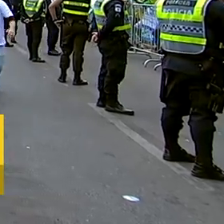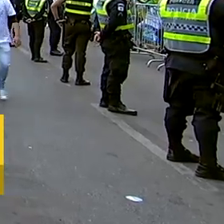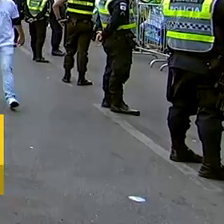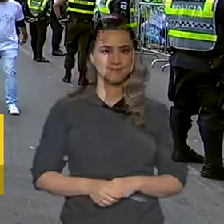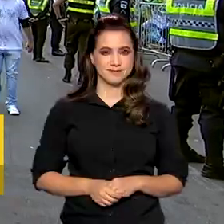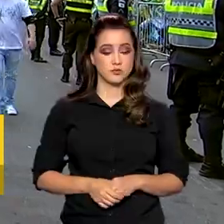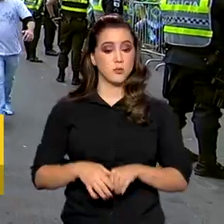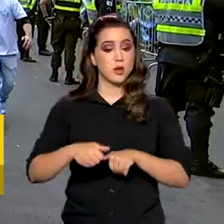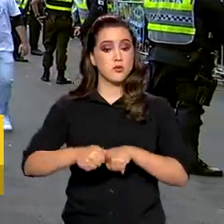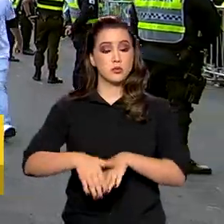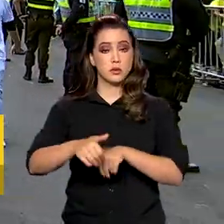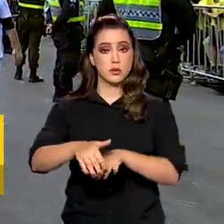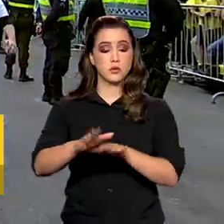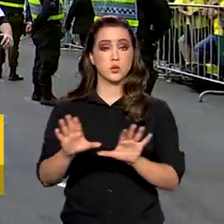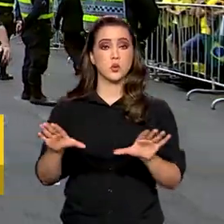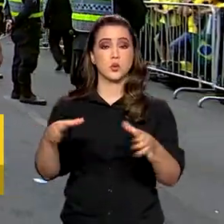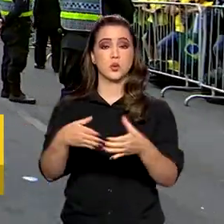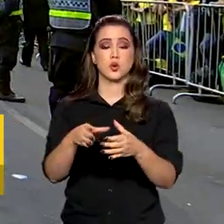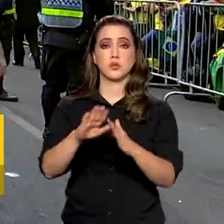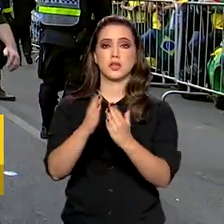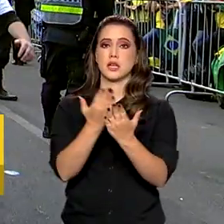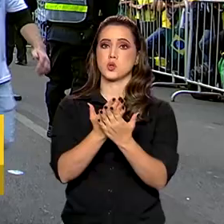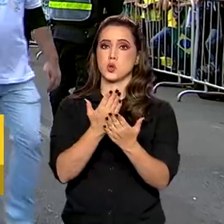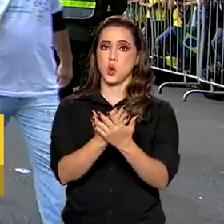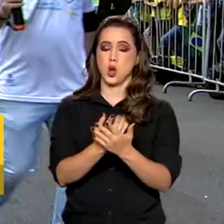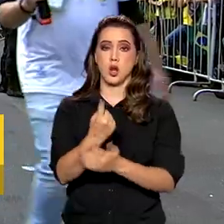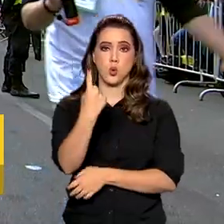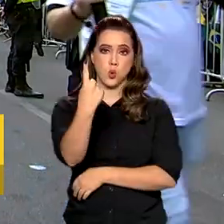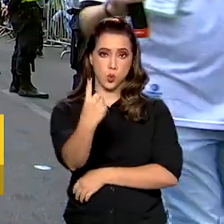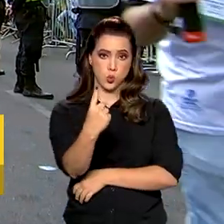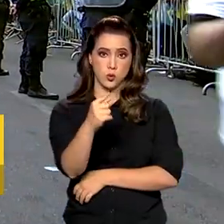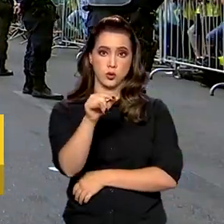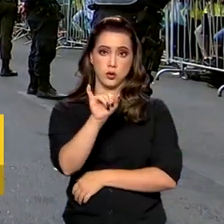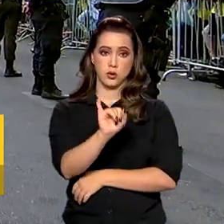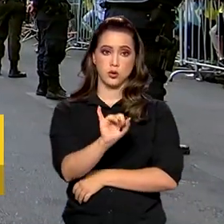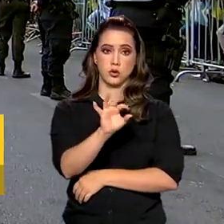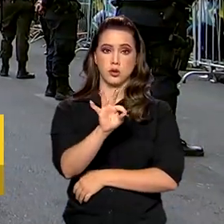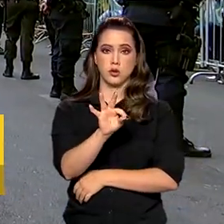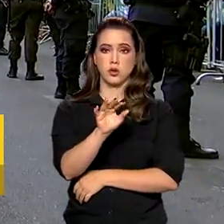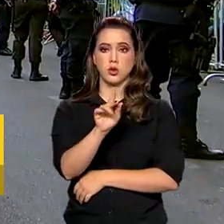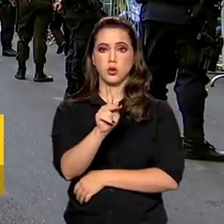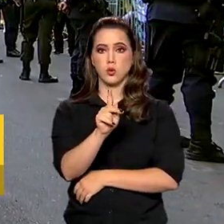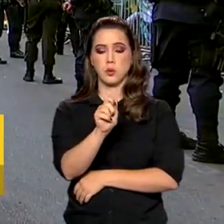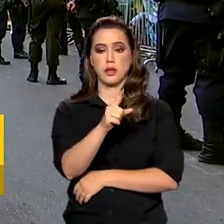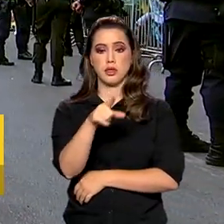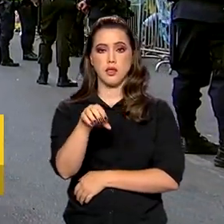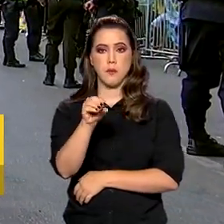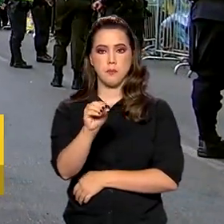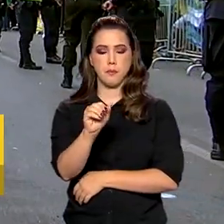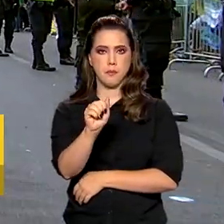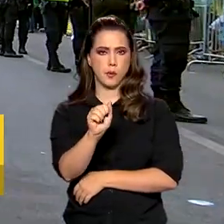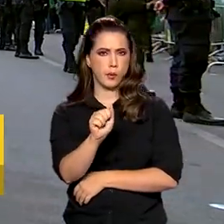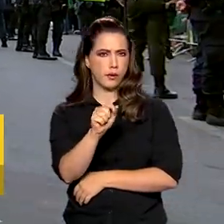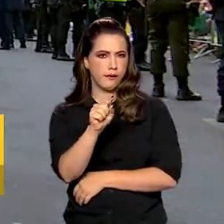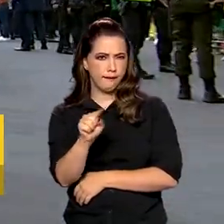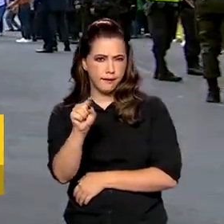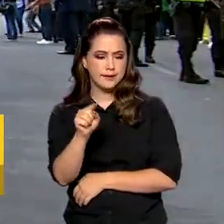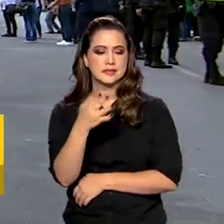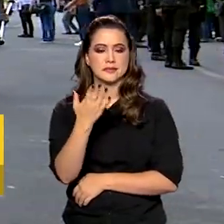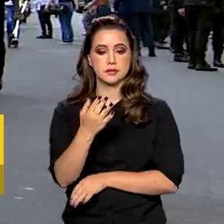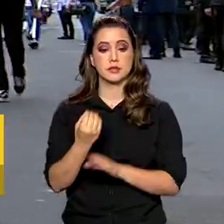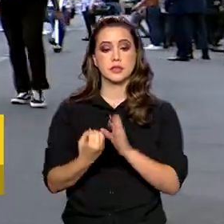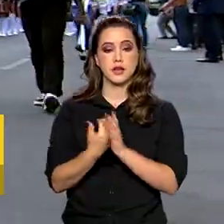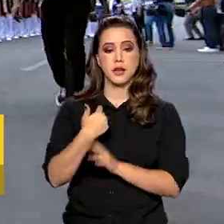Desfila o Centro Educacional 1 do Itapuã. Pertencente à Regional do Paranoá, foi criado em